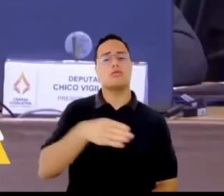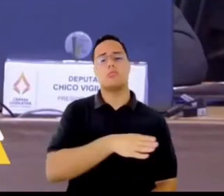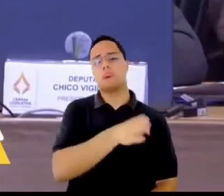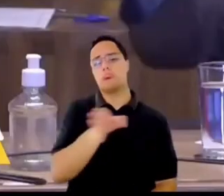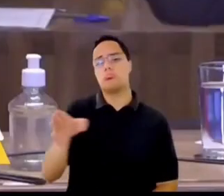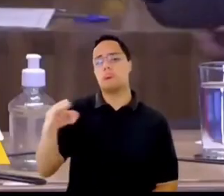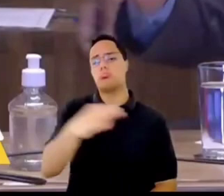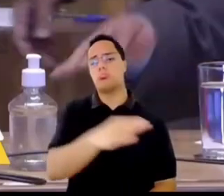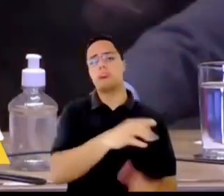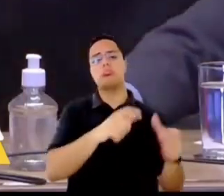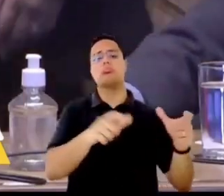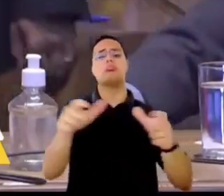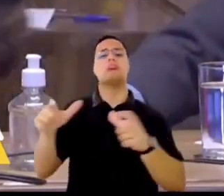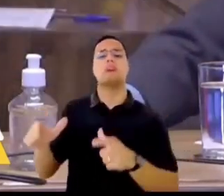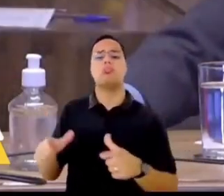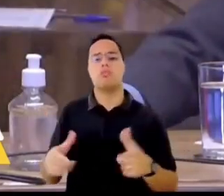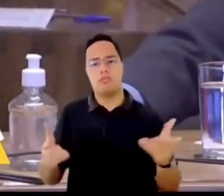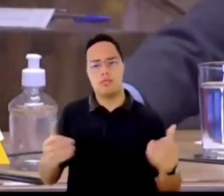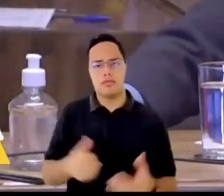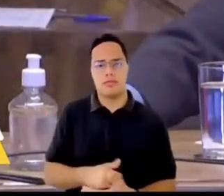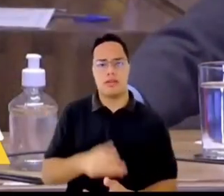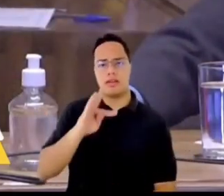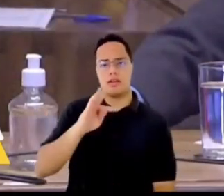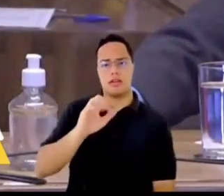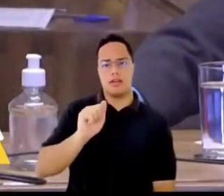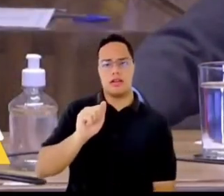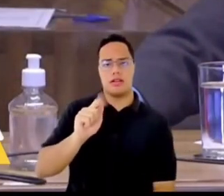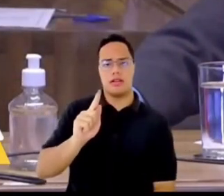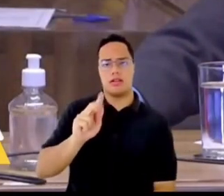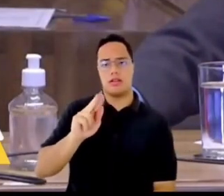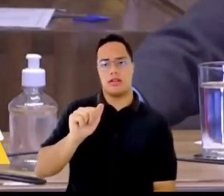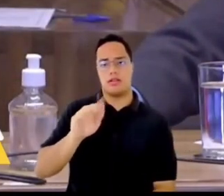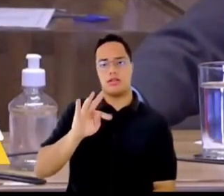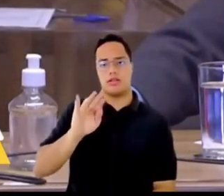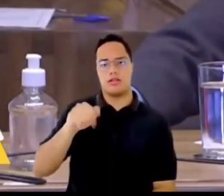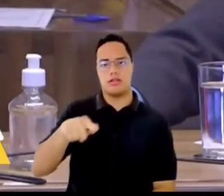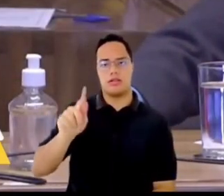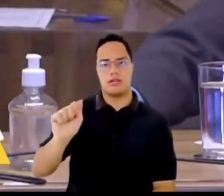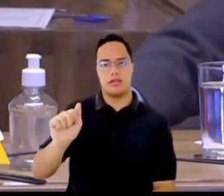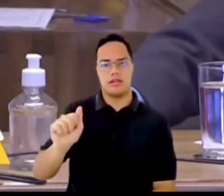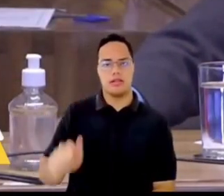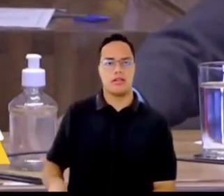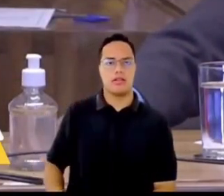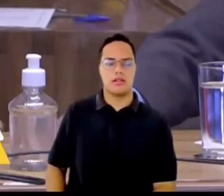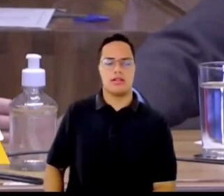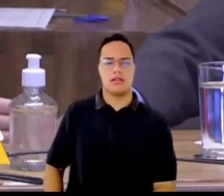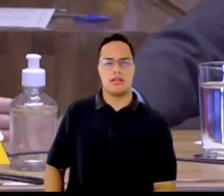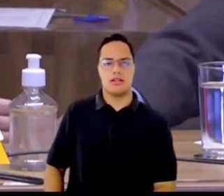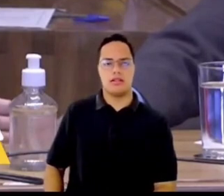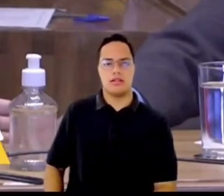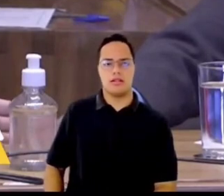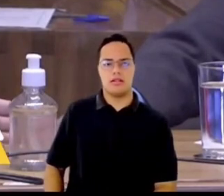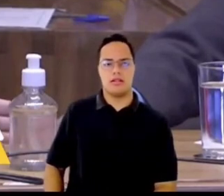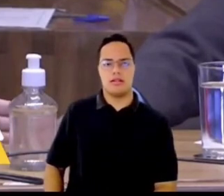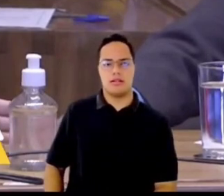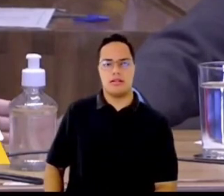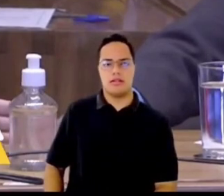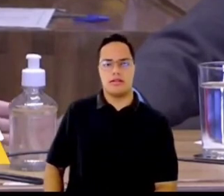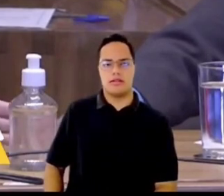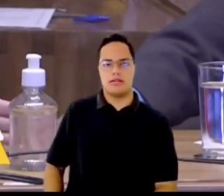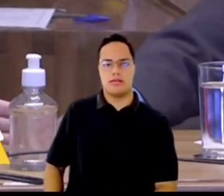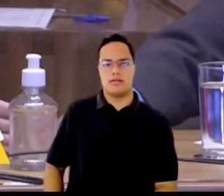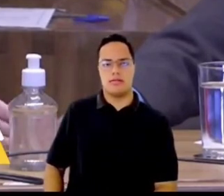tanto? Vocês estiveram em Taguatinga Sul? Tivemos em Taguatinga. Foi a primeira. Quando a gente saiu para o